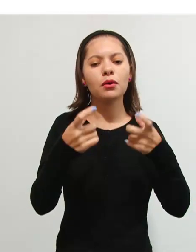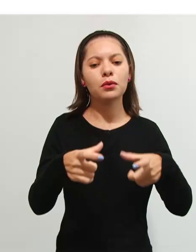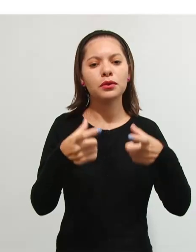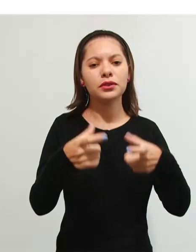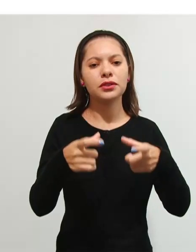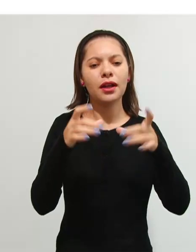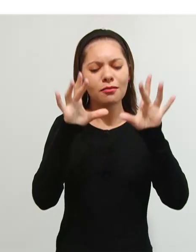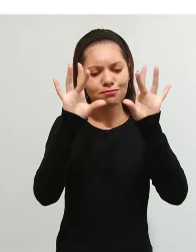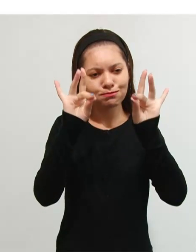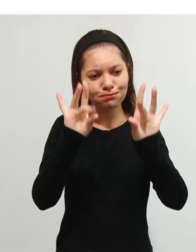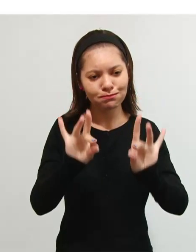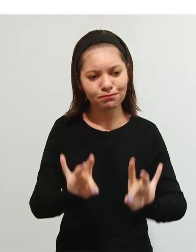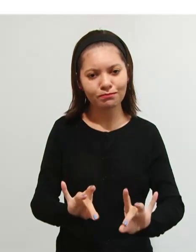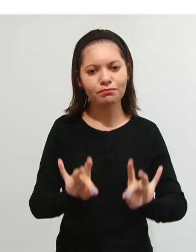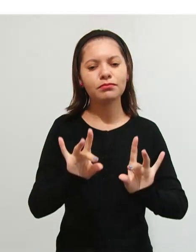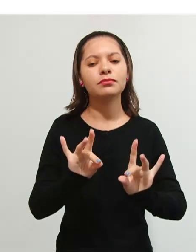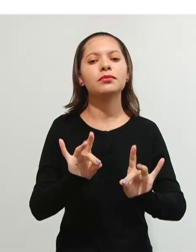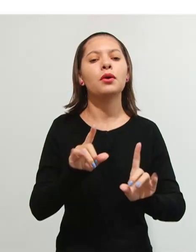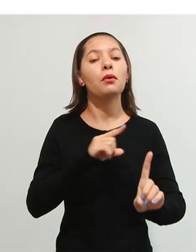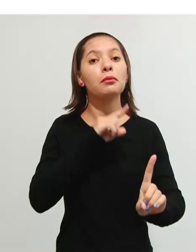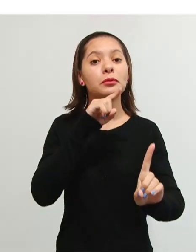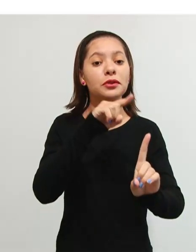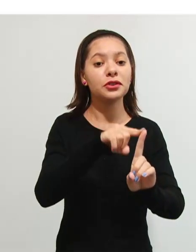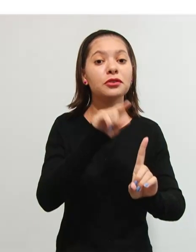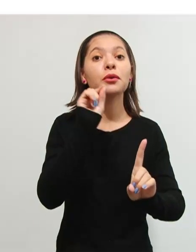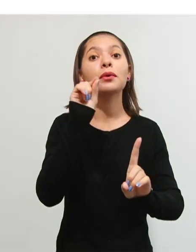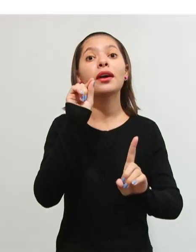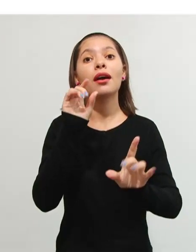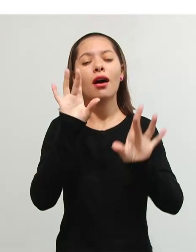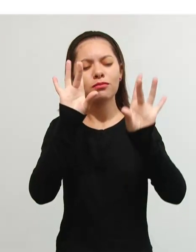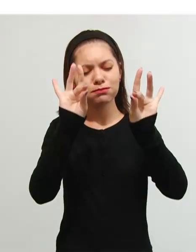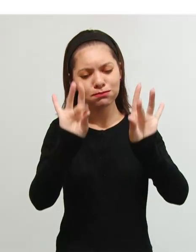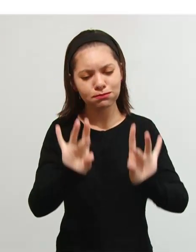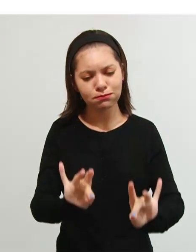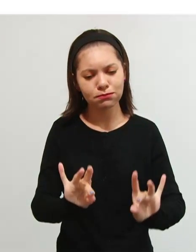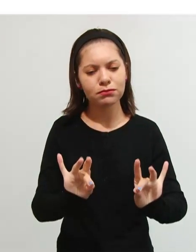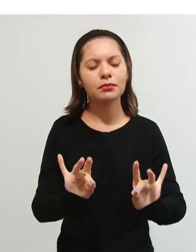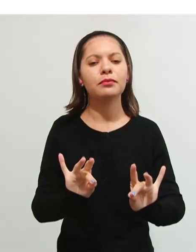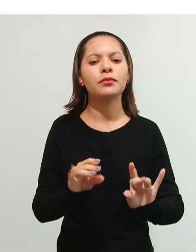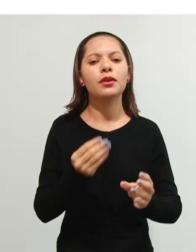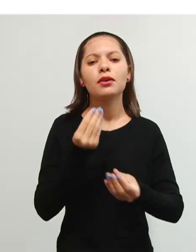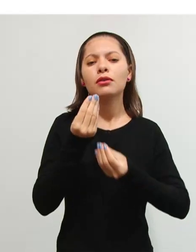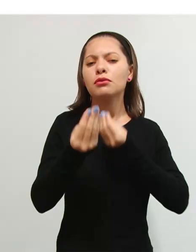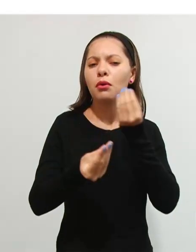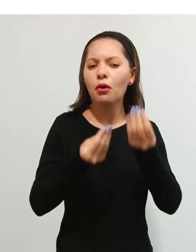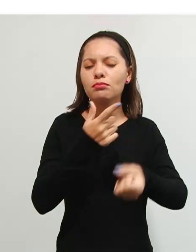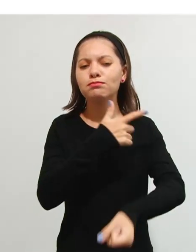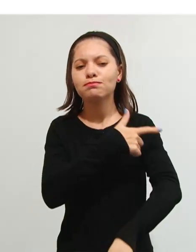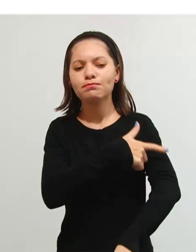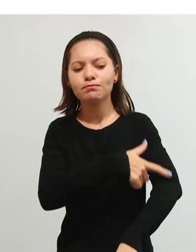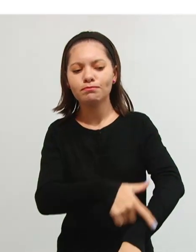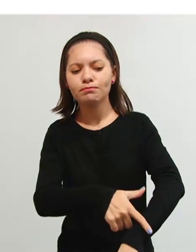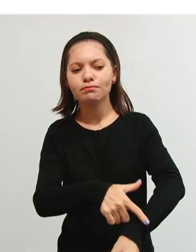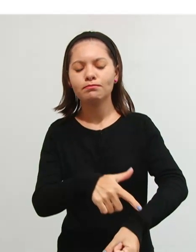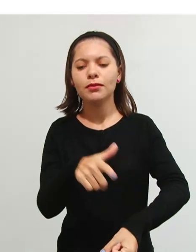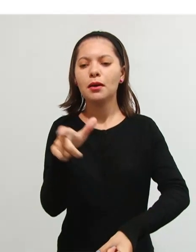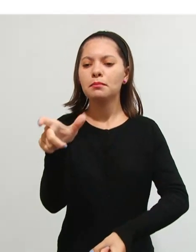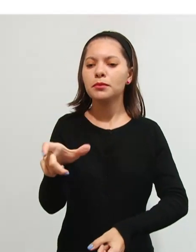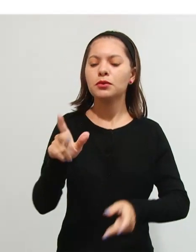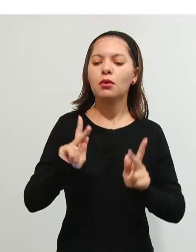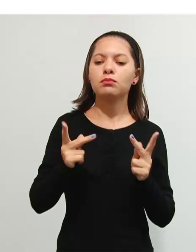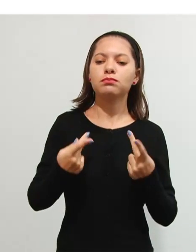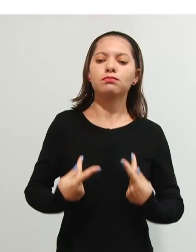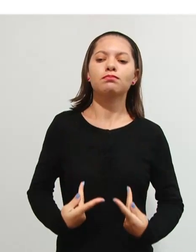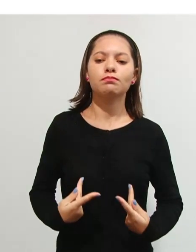descrever. O objetivo dele era descrever exatamente o quê? O comportamento comportamento do ser humano. Então,